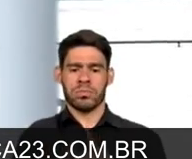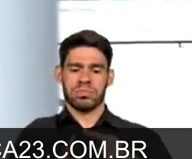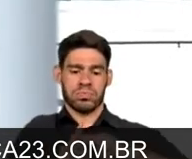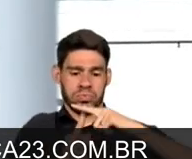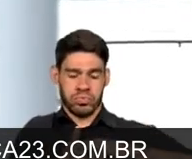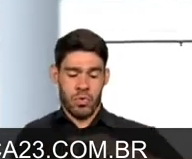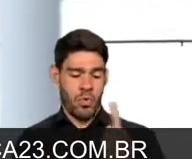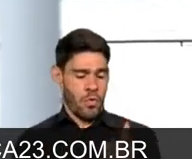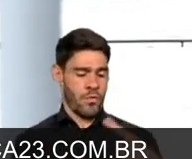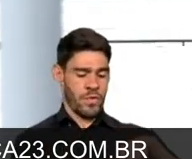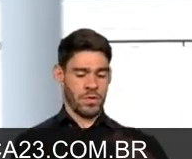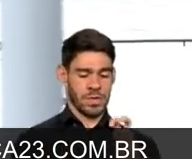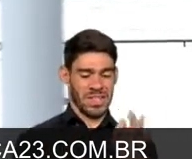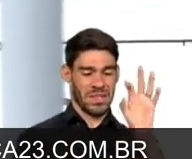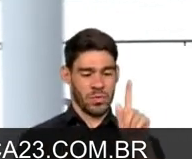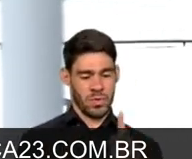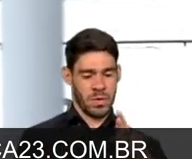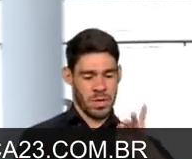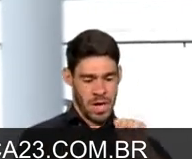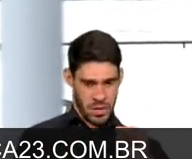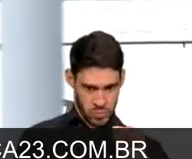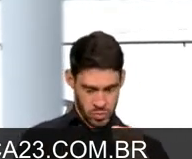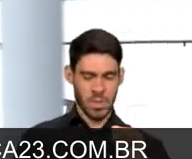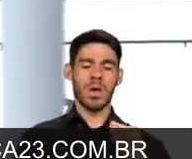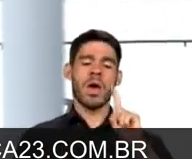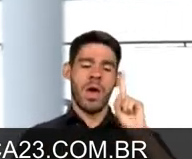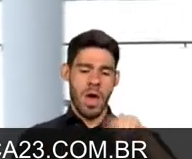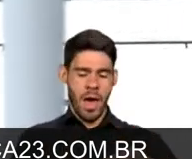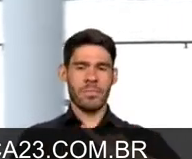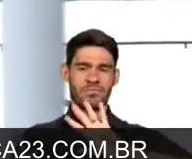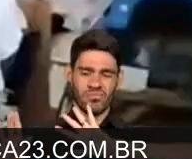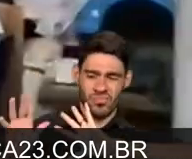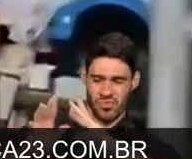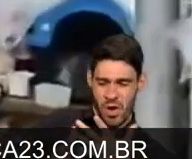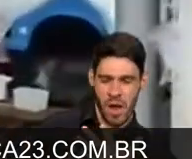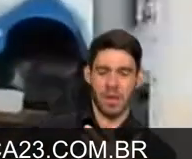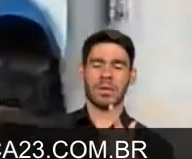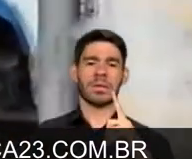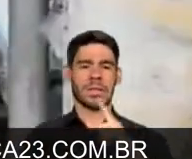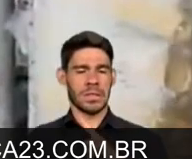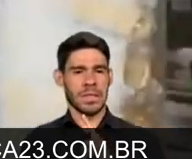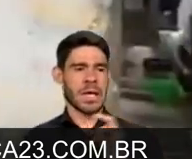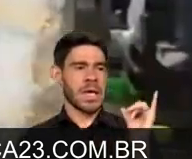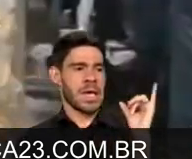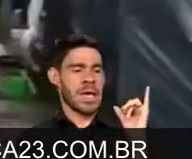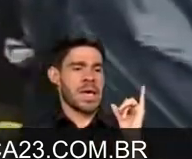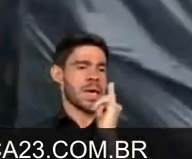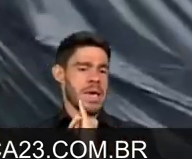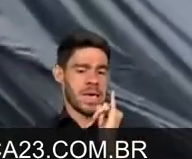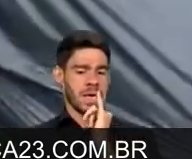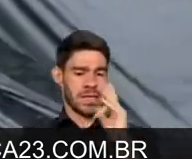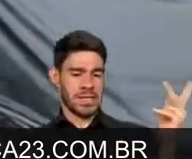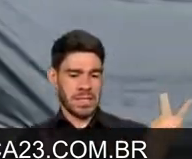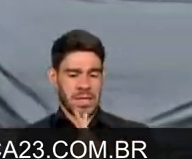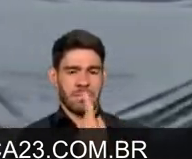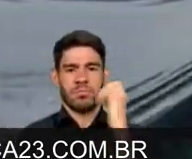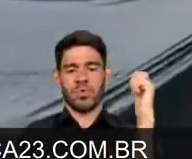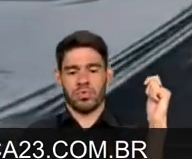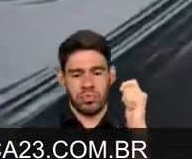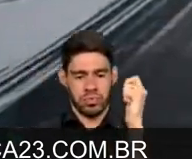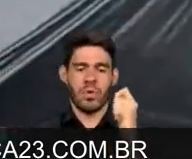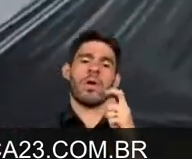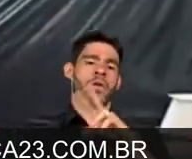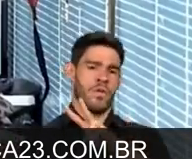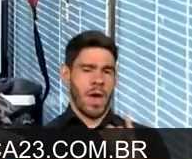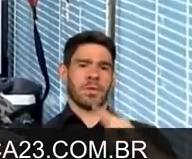em 1,5 graus Celsius, eventos climáticos como o que aconteceu no Rio Grande do Sul devem se